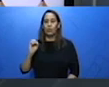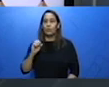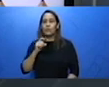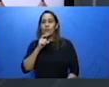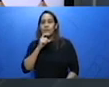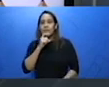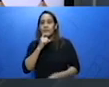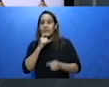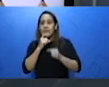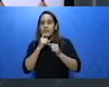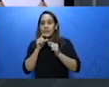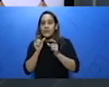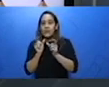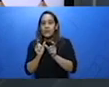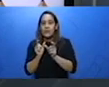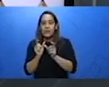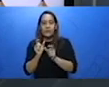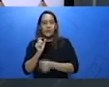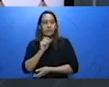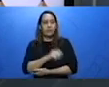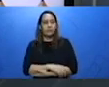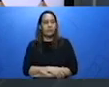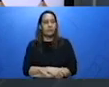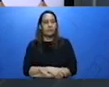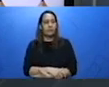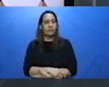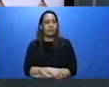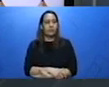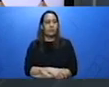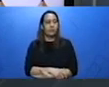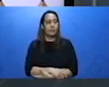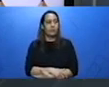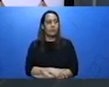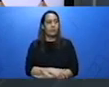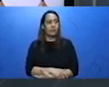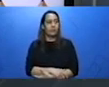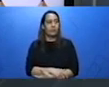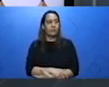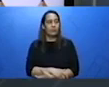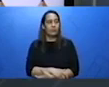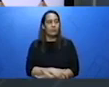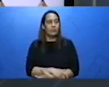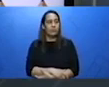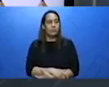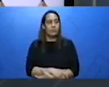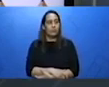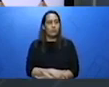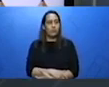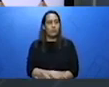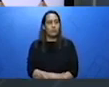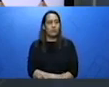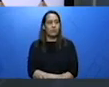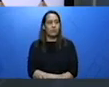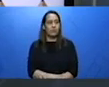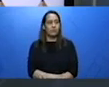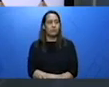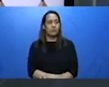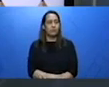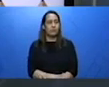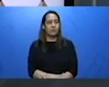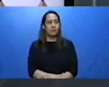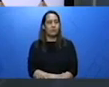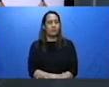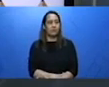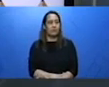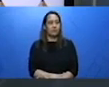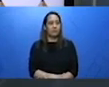Vai, volta, fechou. Desce na linha inferior. Sobe. Lá na linha do